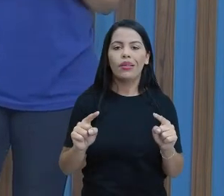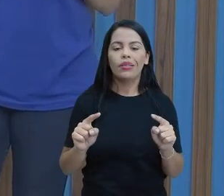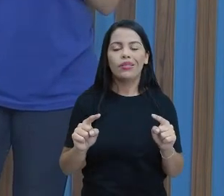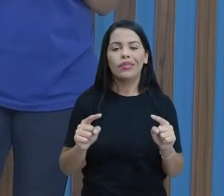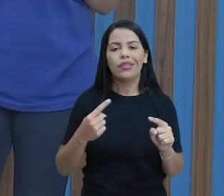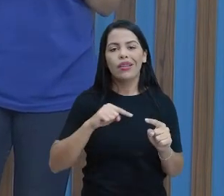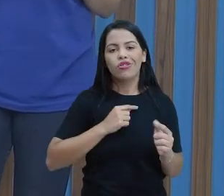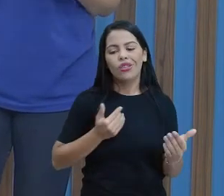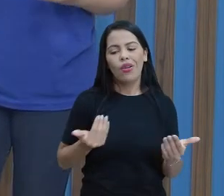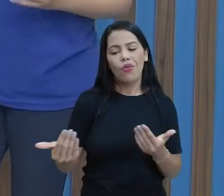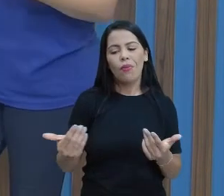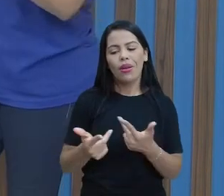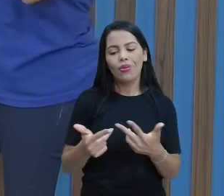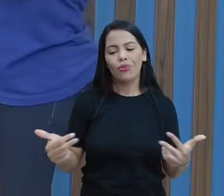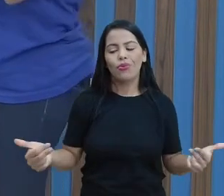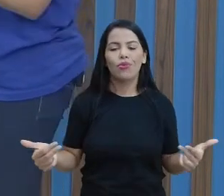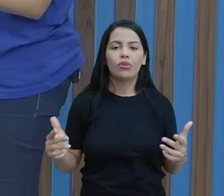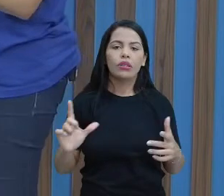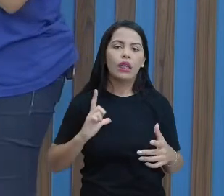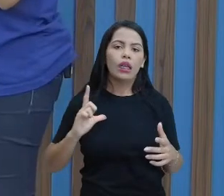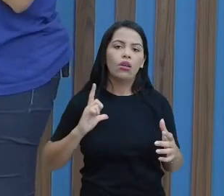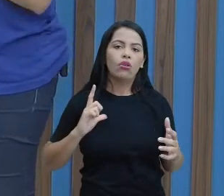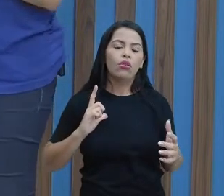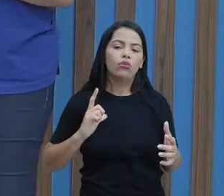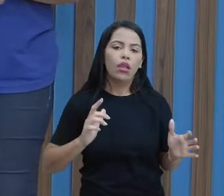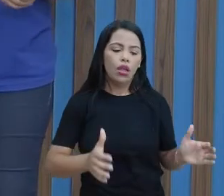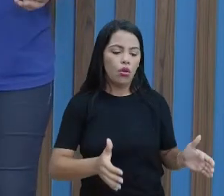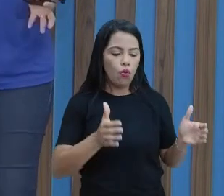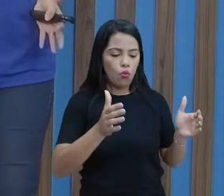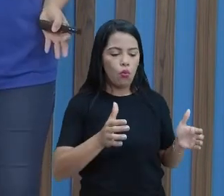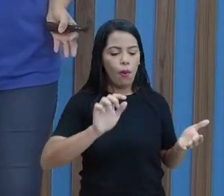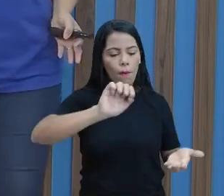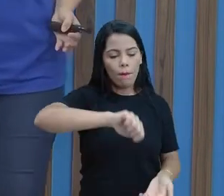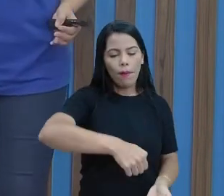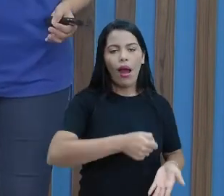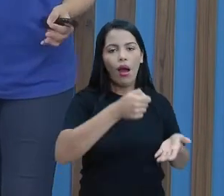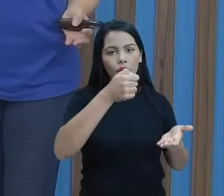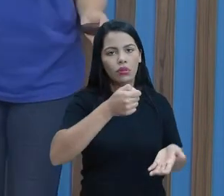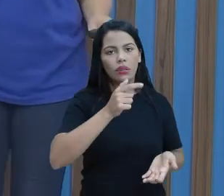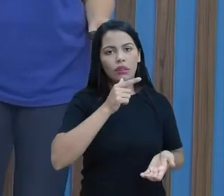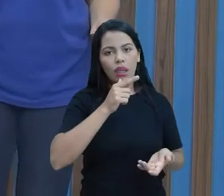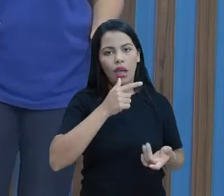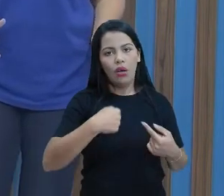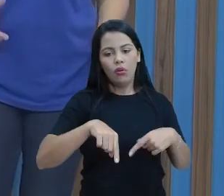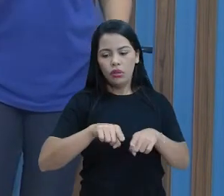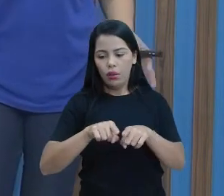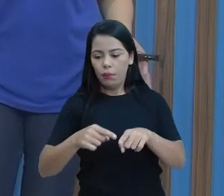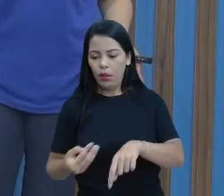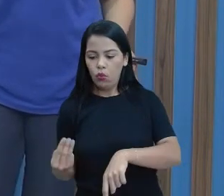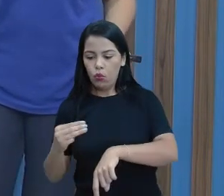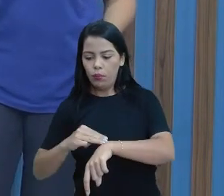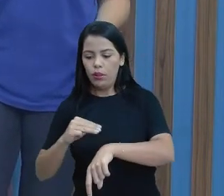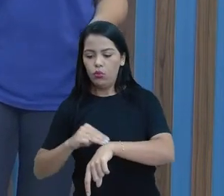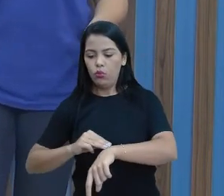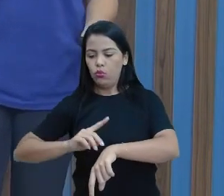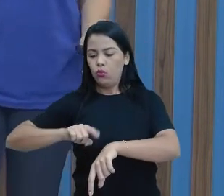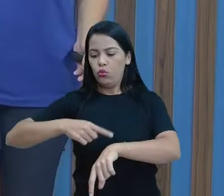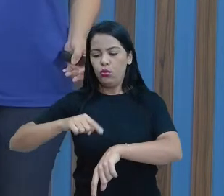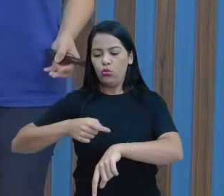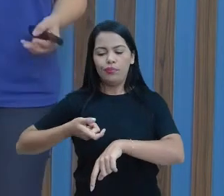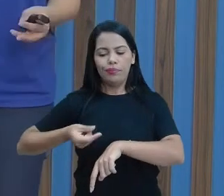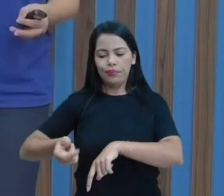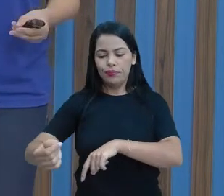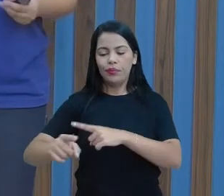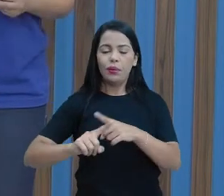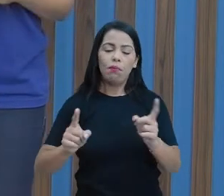comparando coisas, eu tenho baldes e minutos. Os minutos até passa para sempre, né, professor? É infinito. Agora, o